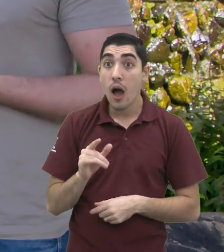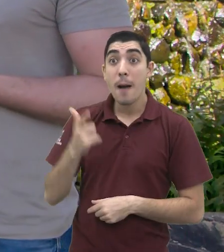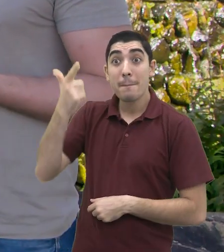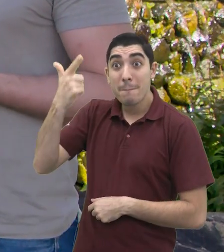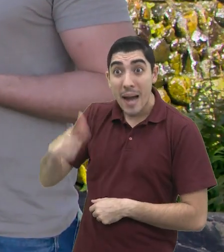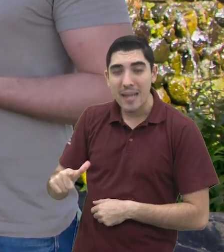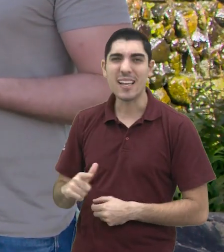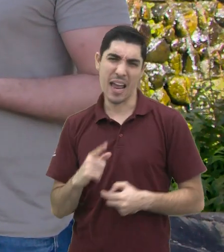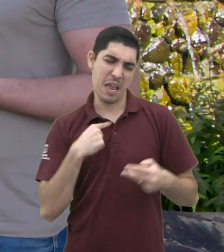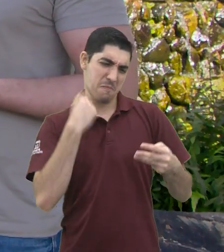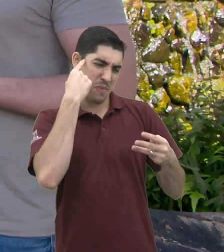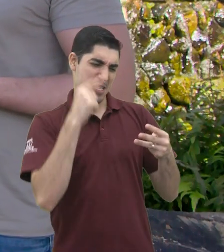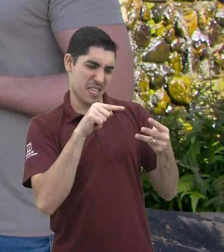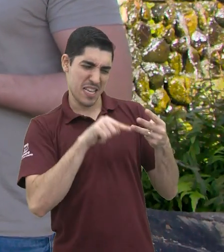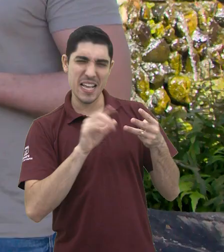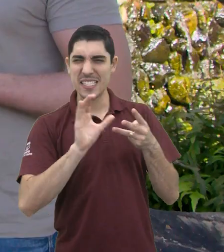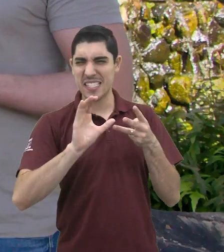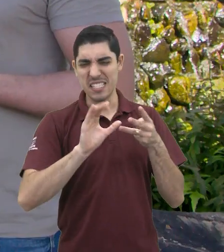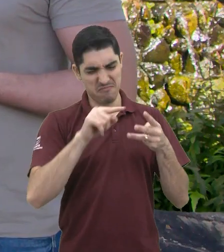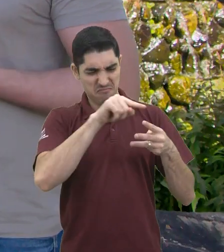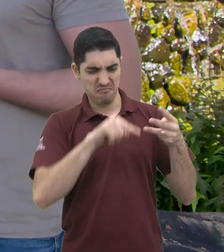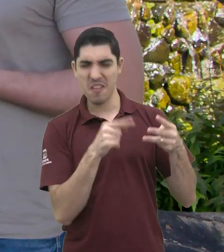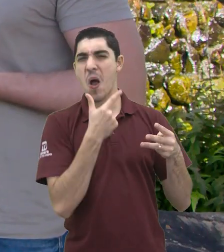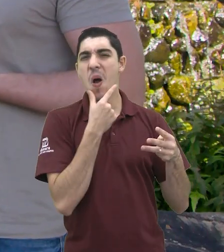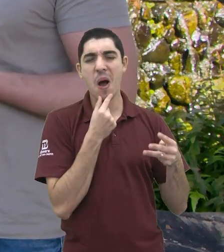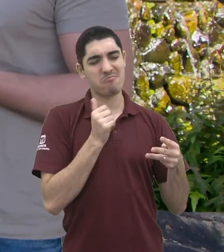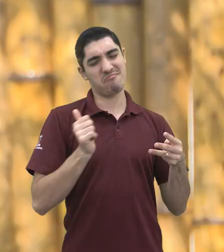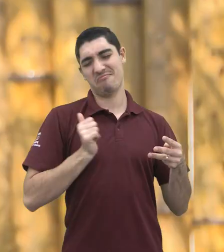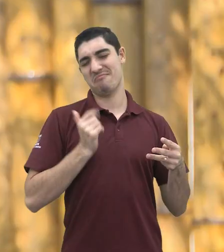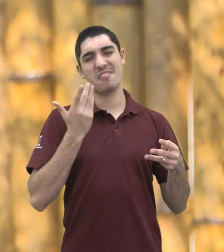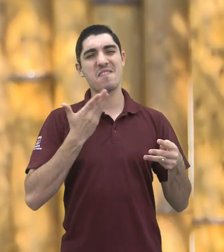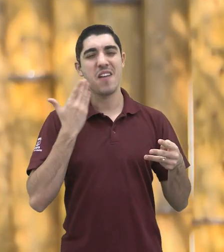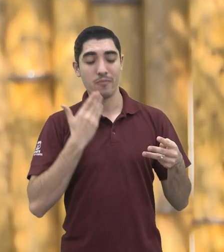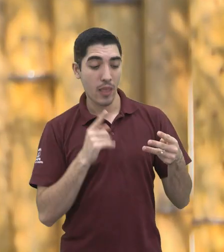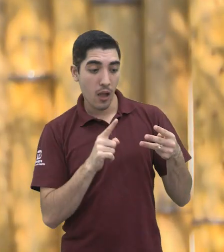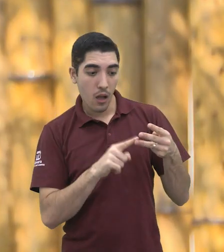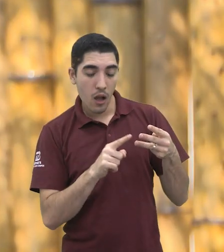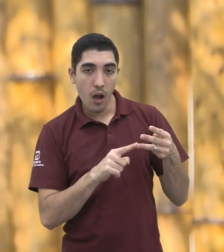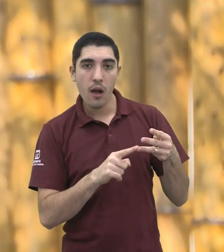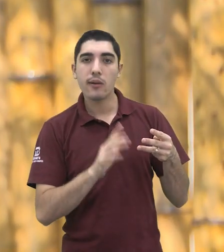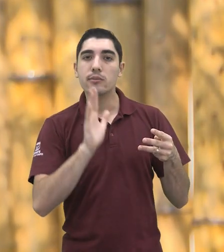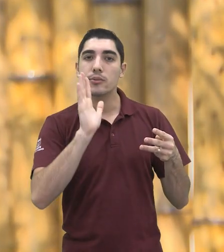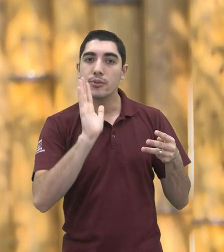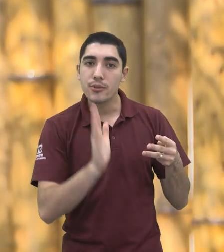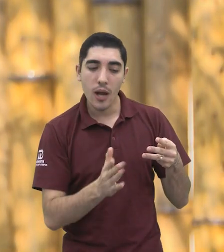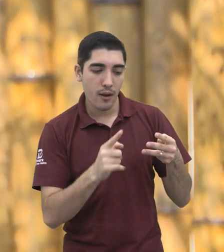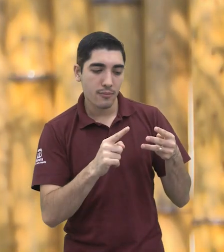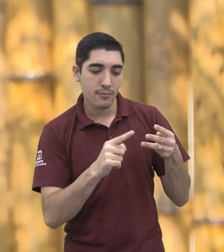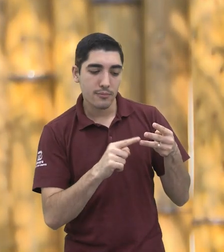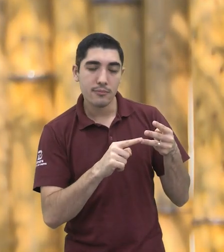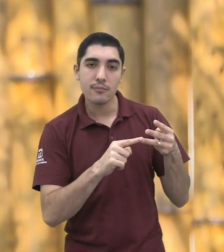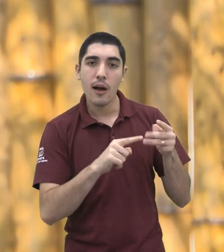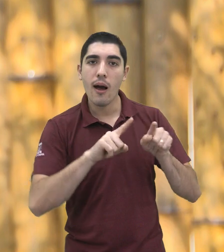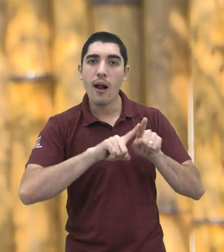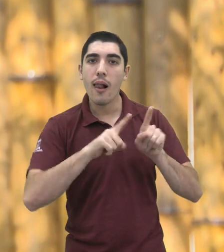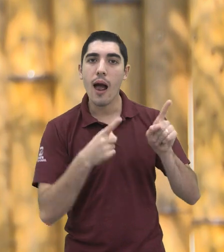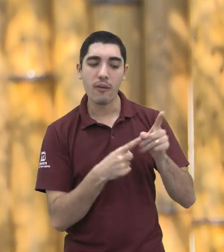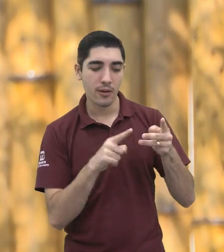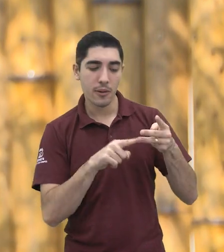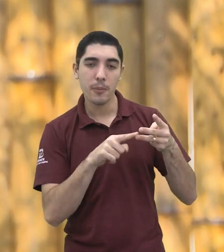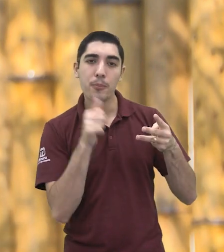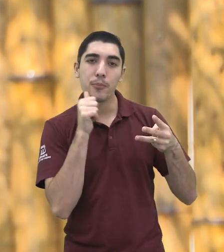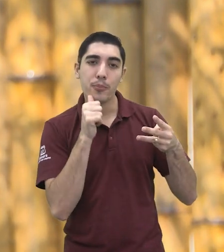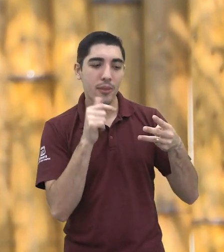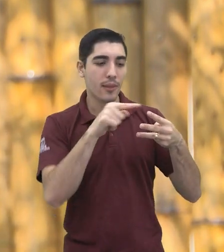ele levou mais. É, daí eu falei, tudo macho de boa, né? Aí a cinzinha foi e ficou buchuda, né,